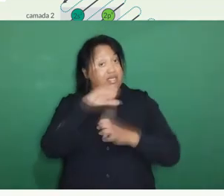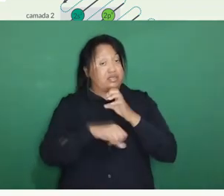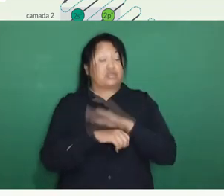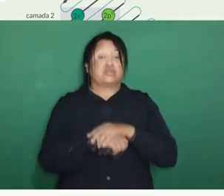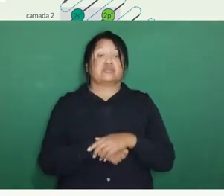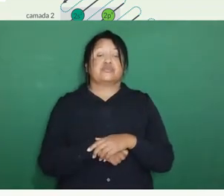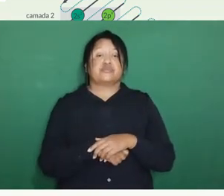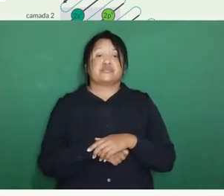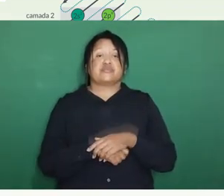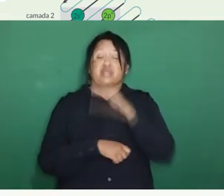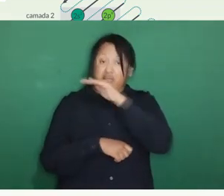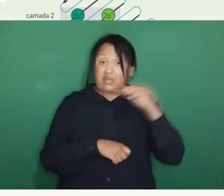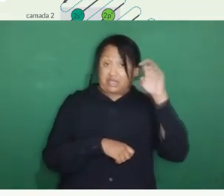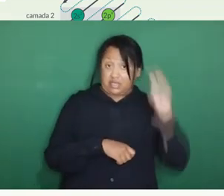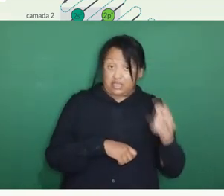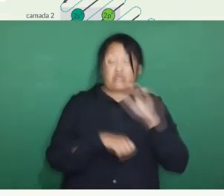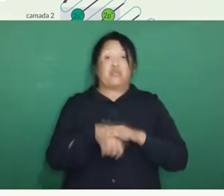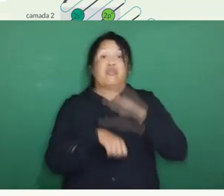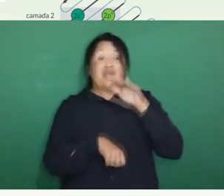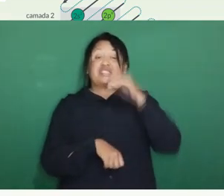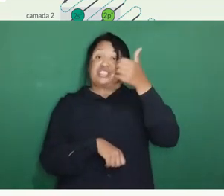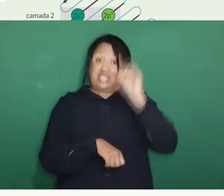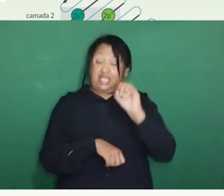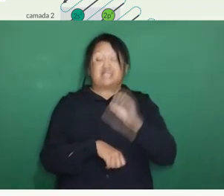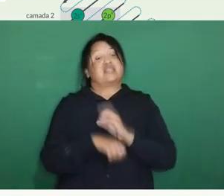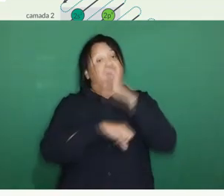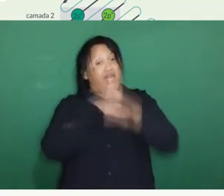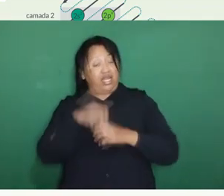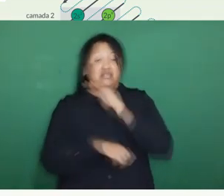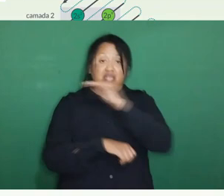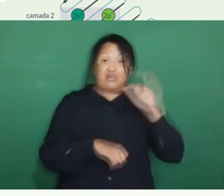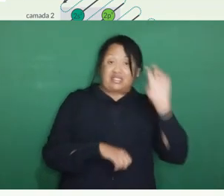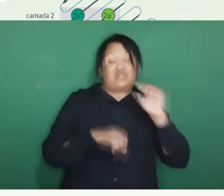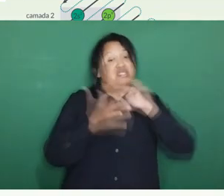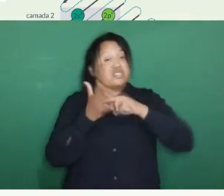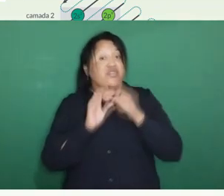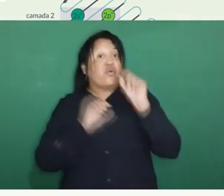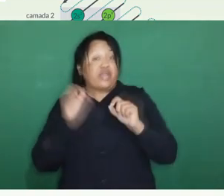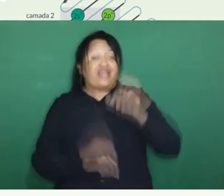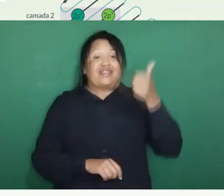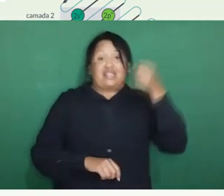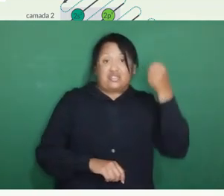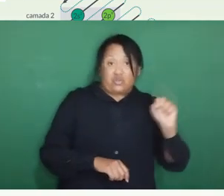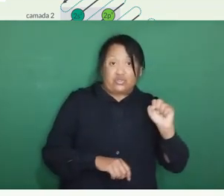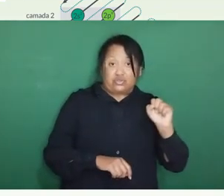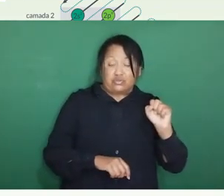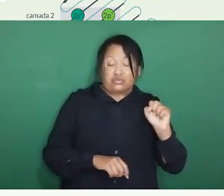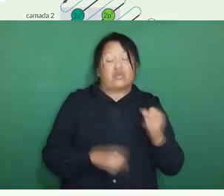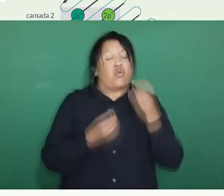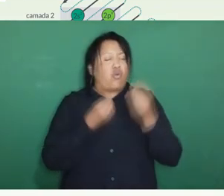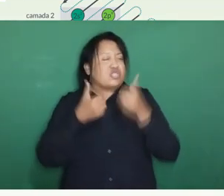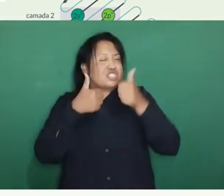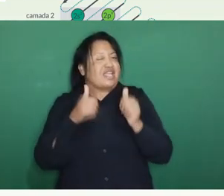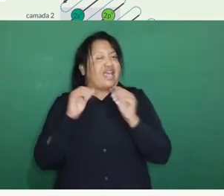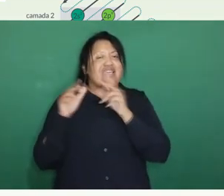seis elétrons camada 5 mais 10 elétrons na camada 5 ou seja 18 elétrons